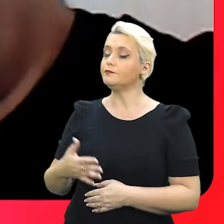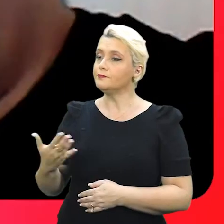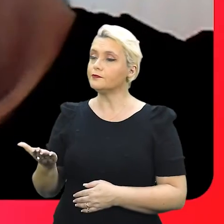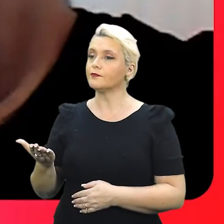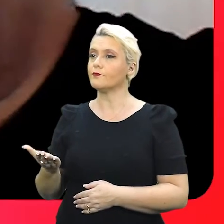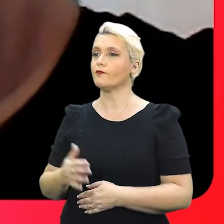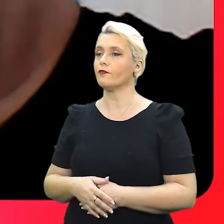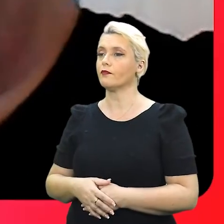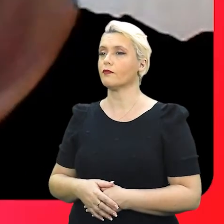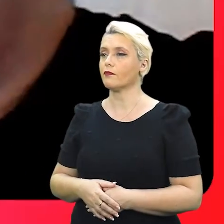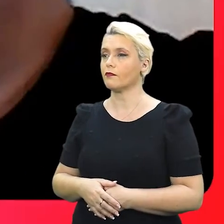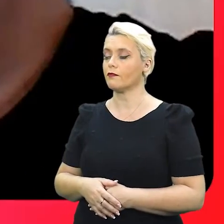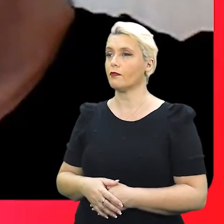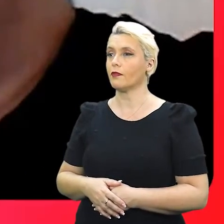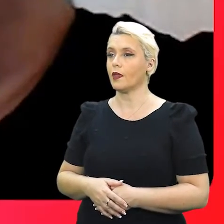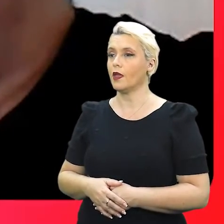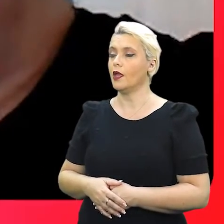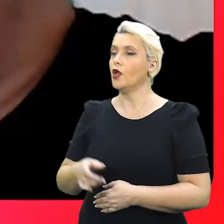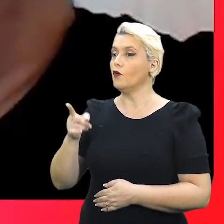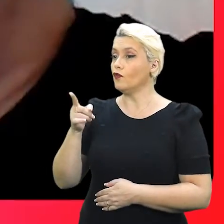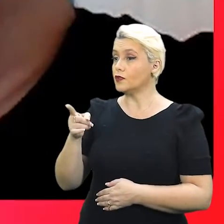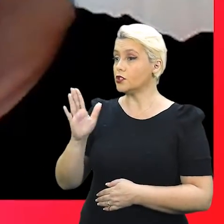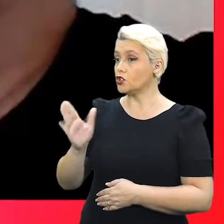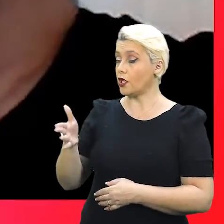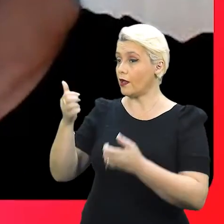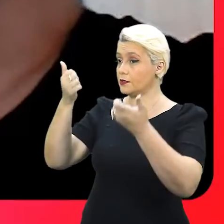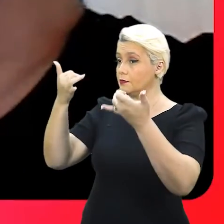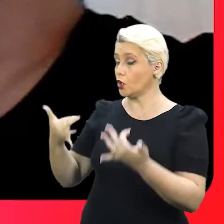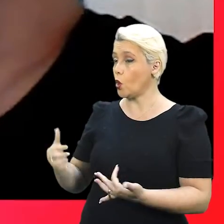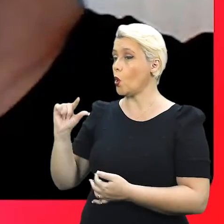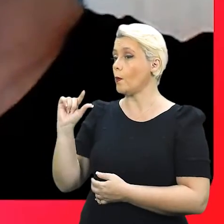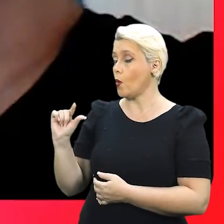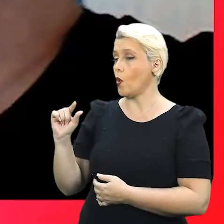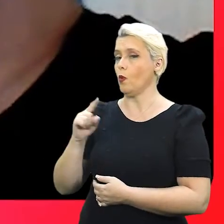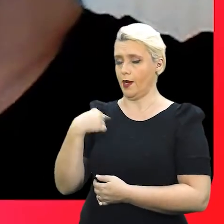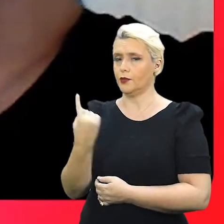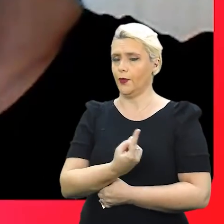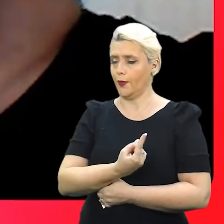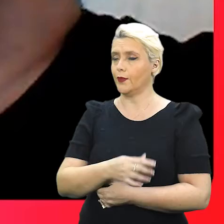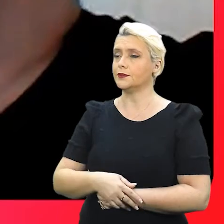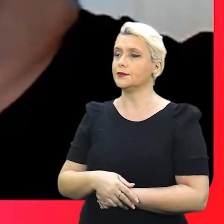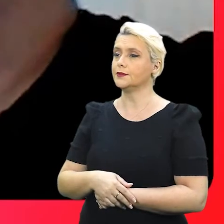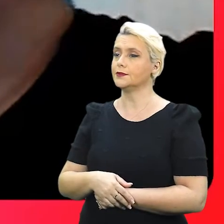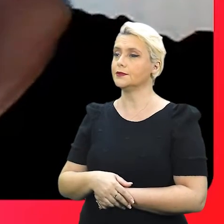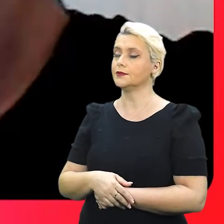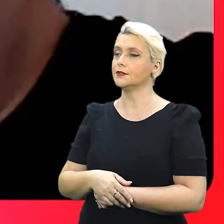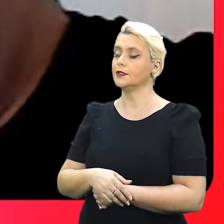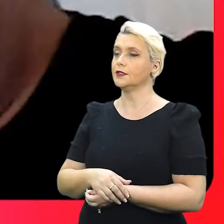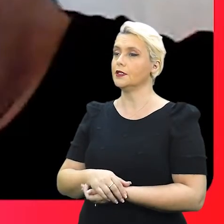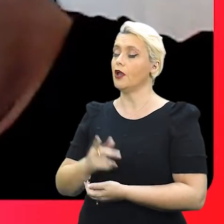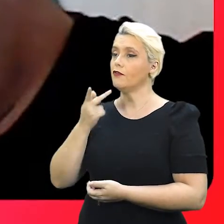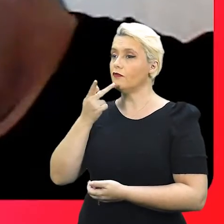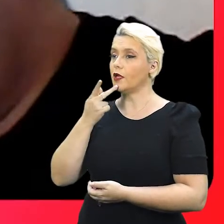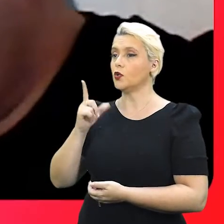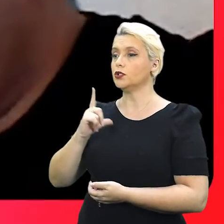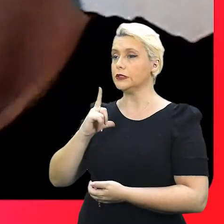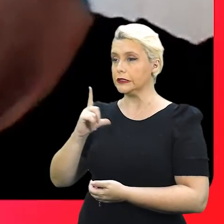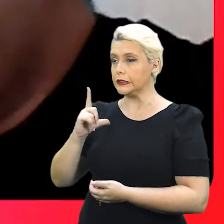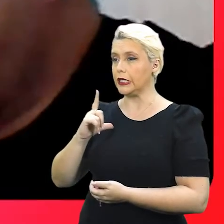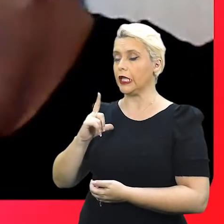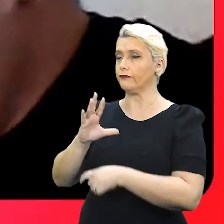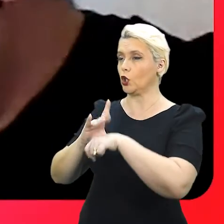Senador, o seguinte, o senhor falou um pouco aí para nós, o senhor falou, inclusive, que teve